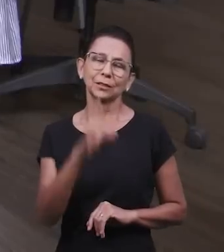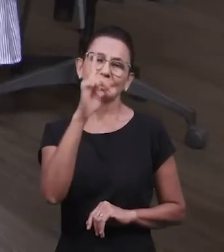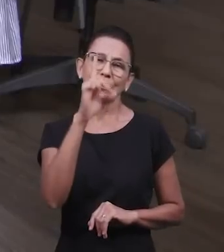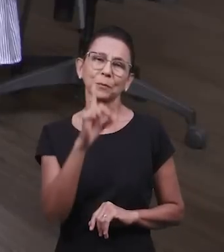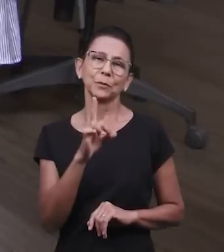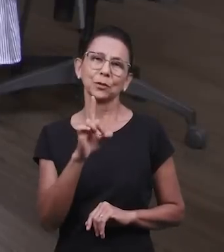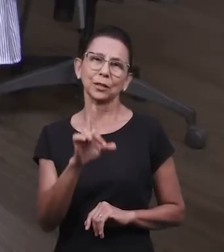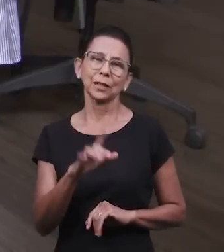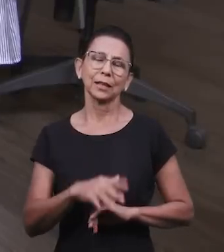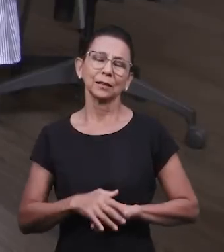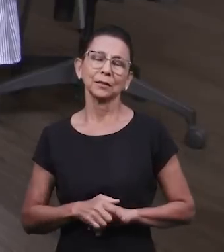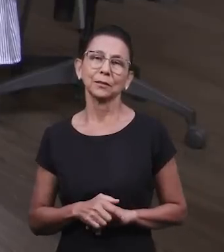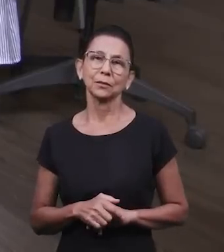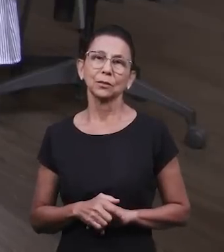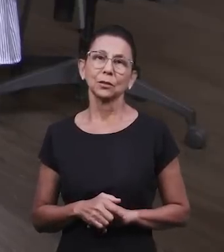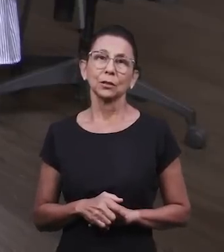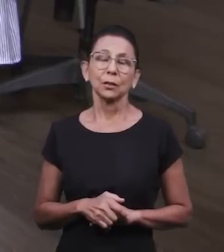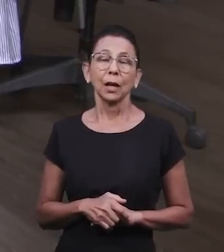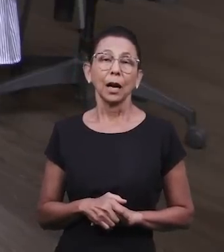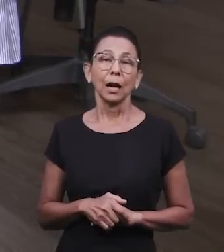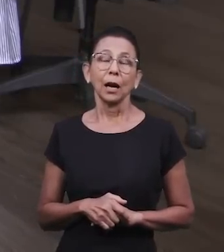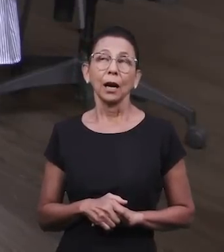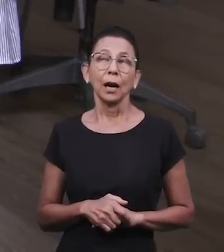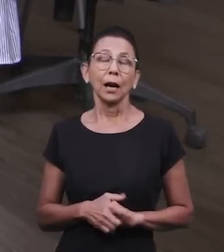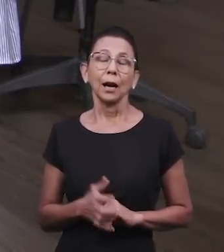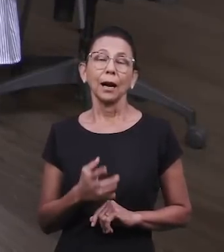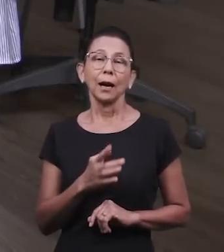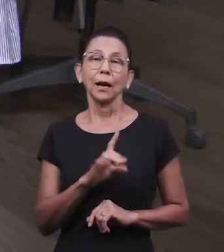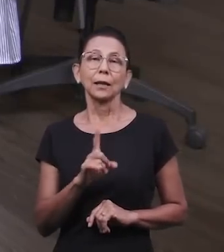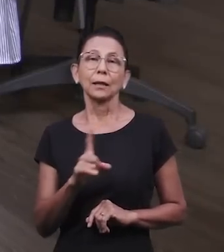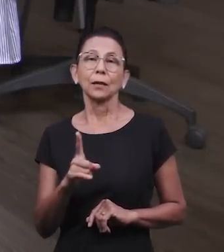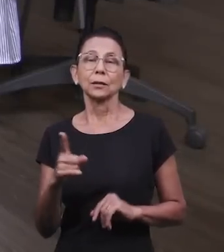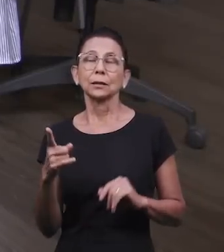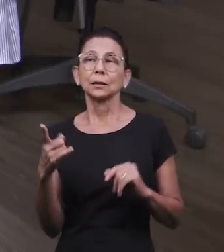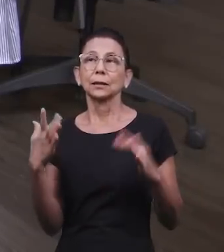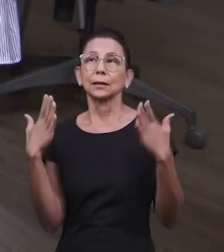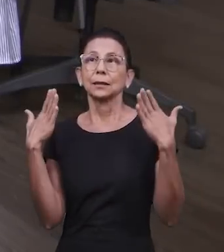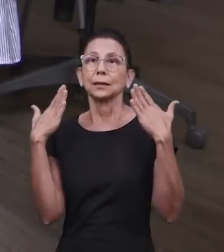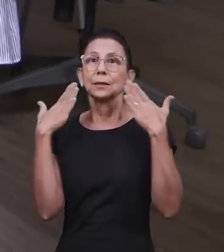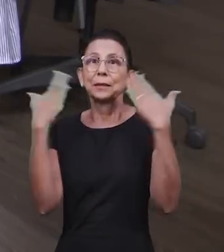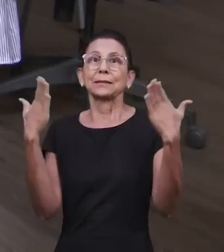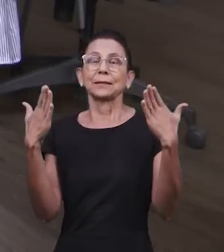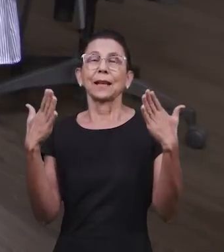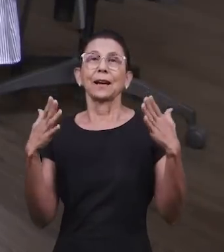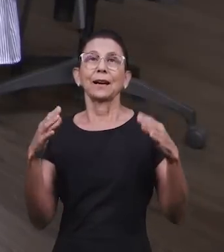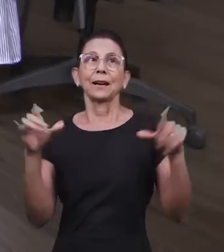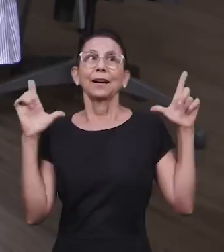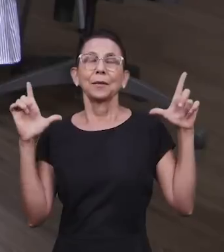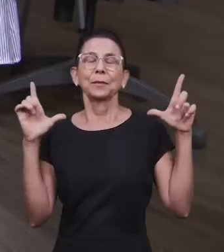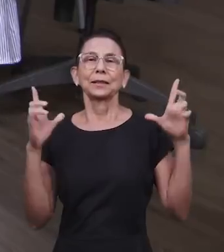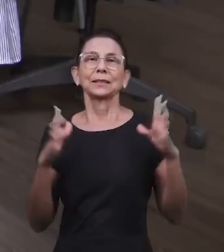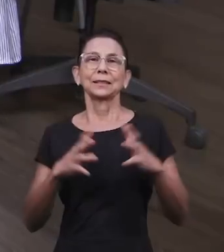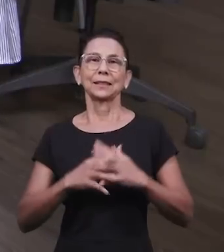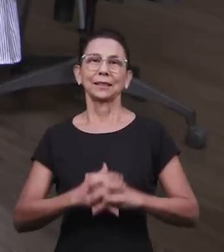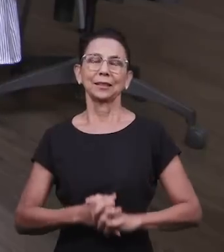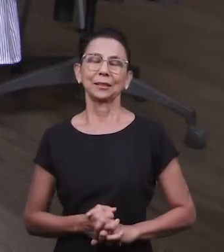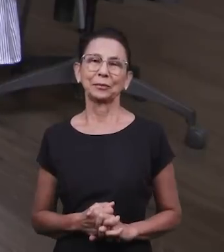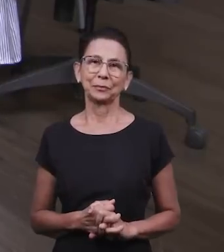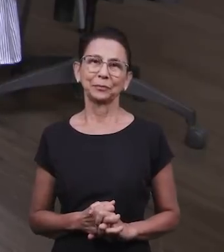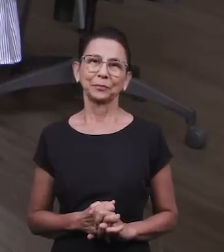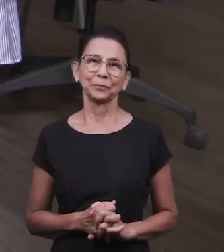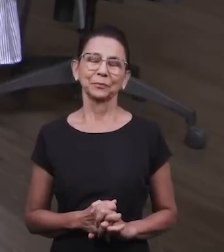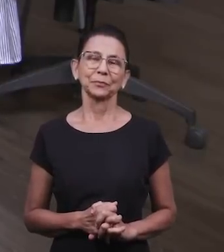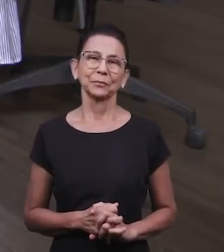isso, é um processo que a gente não pode se deixar... É difícil, mas a gente não pode se deixar com que o que a